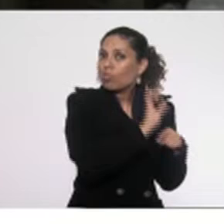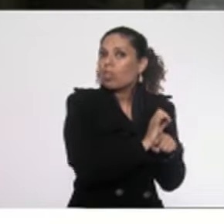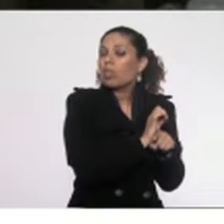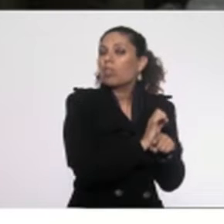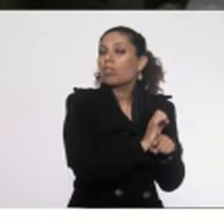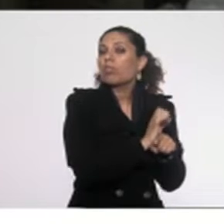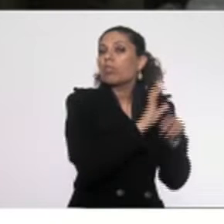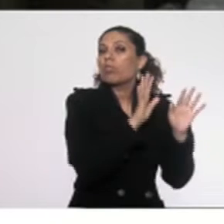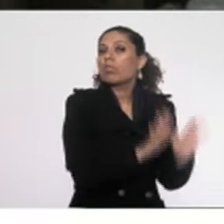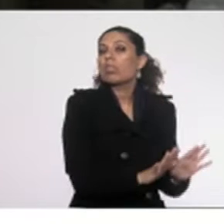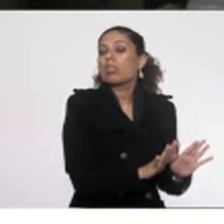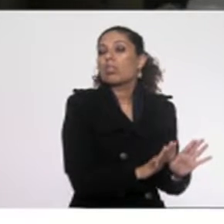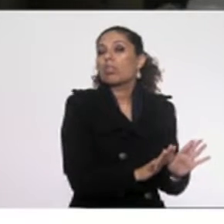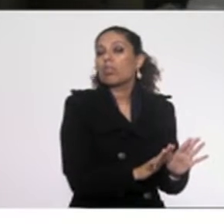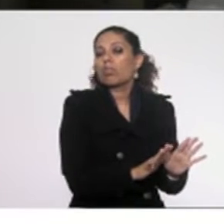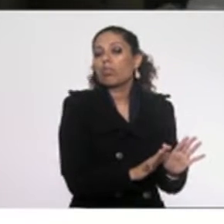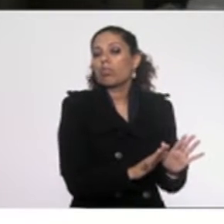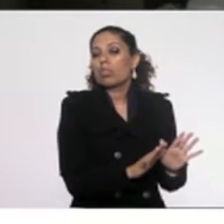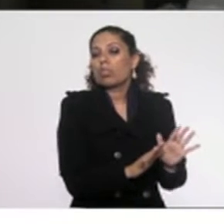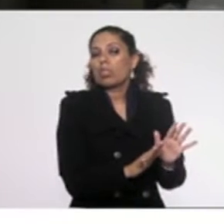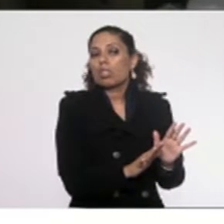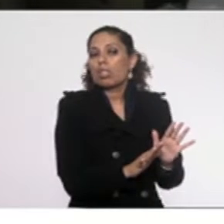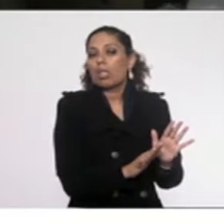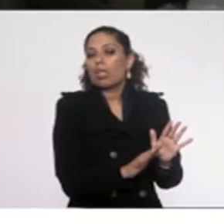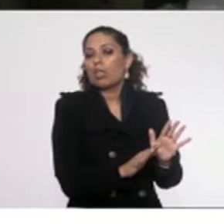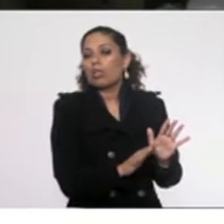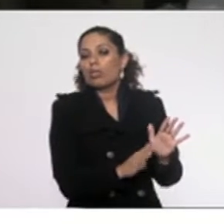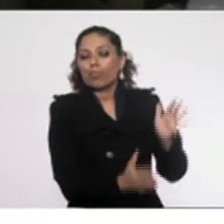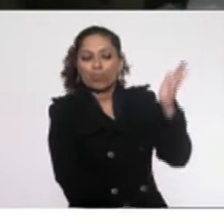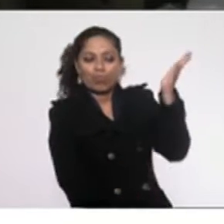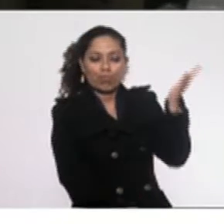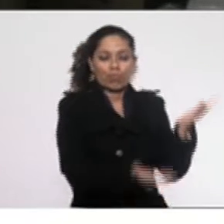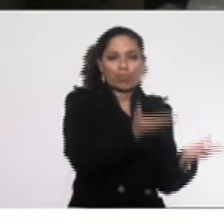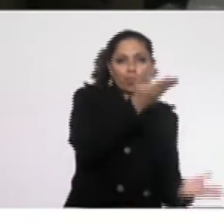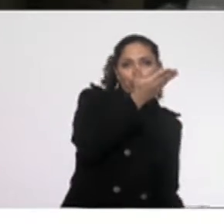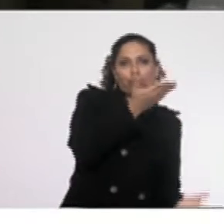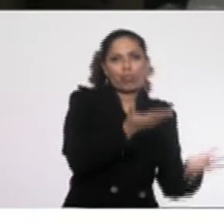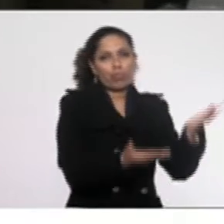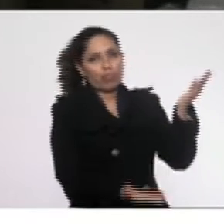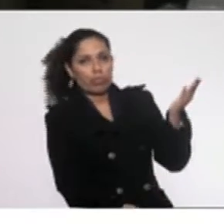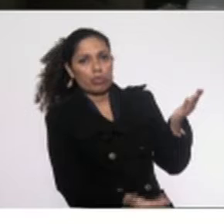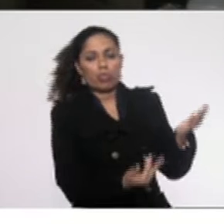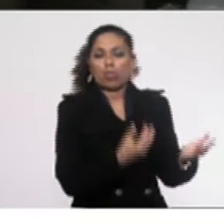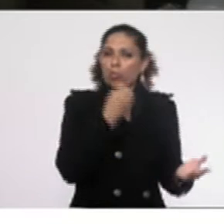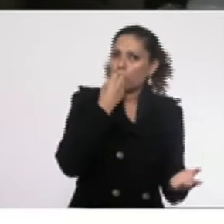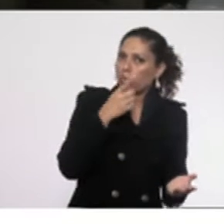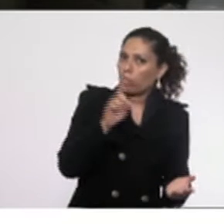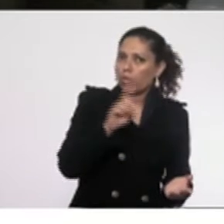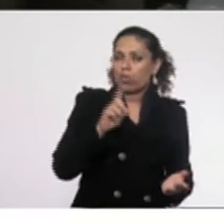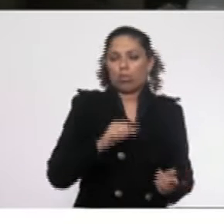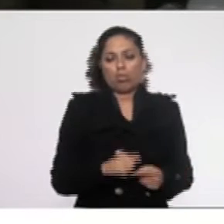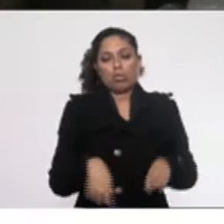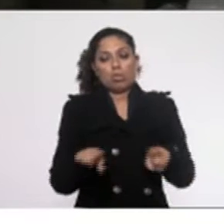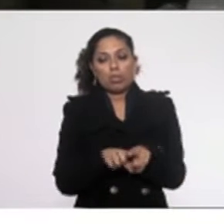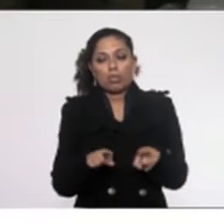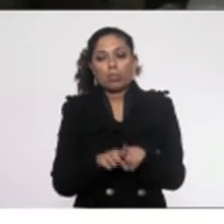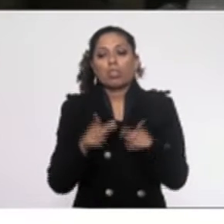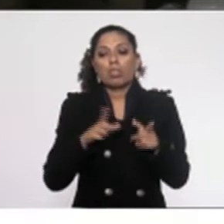fique nessa borracha de sobe e desce. E eu tenho uma coisa a